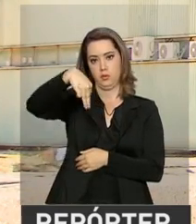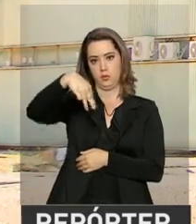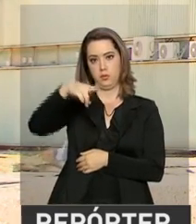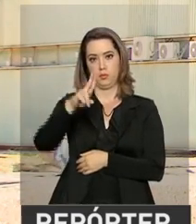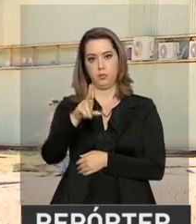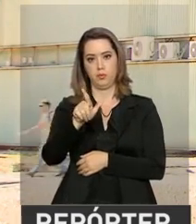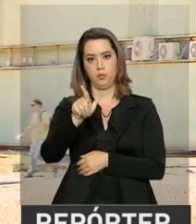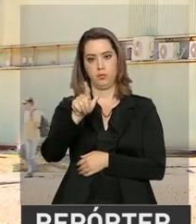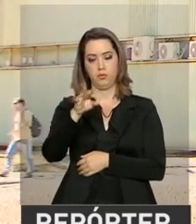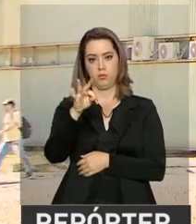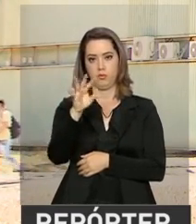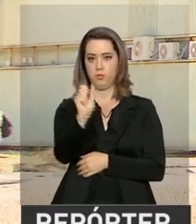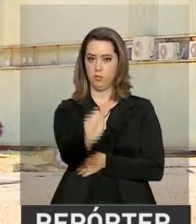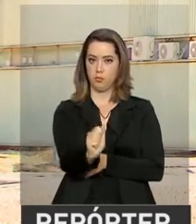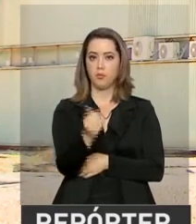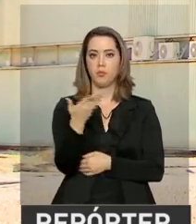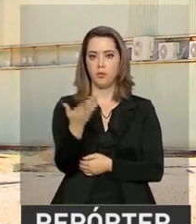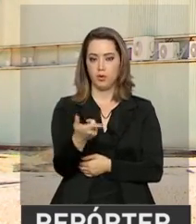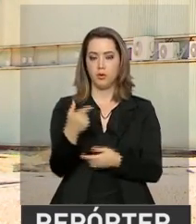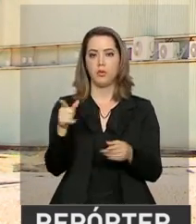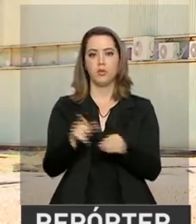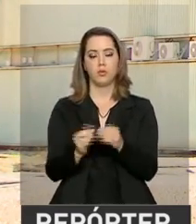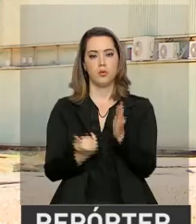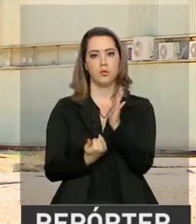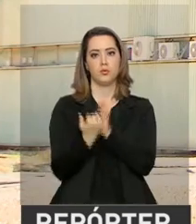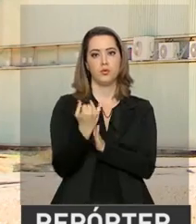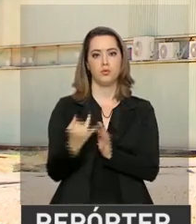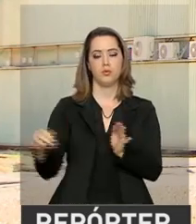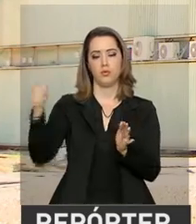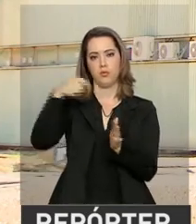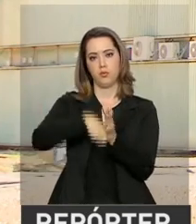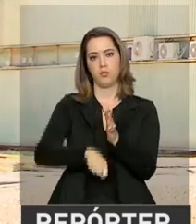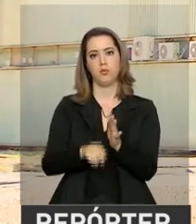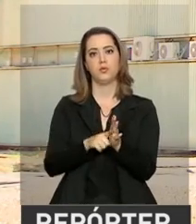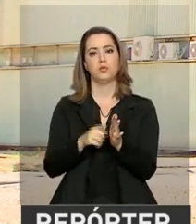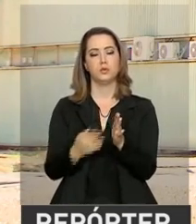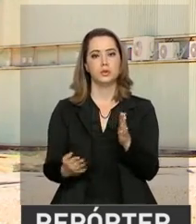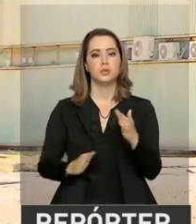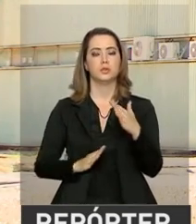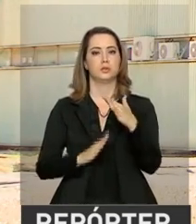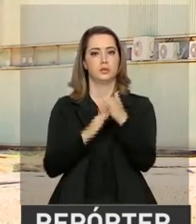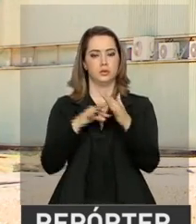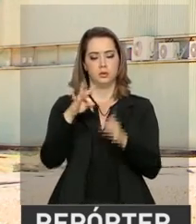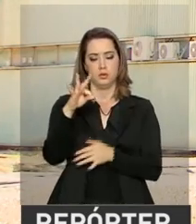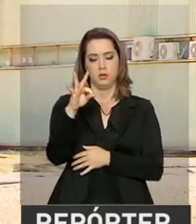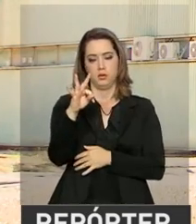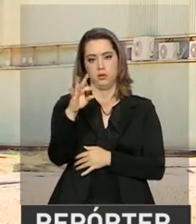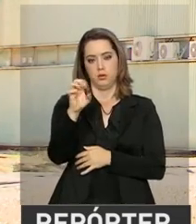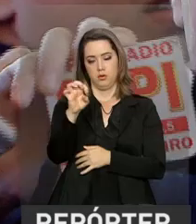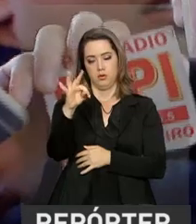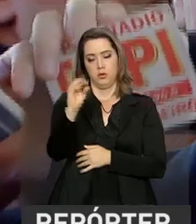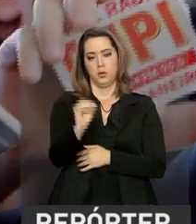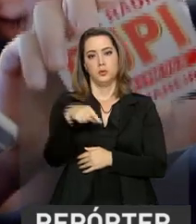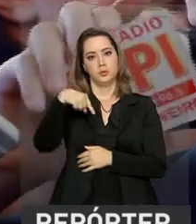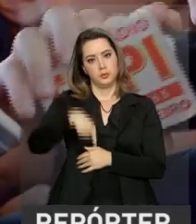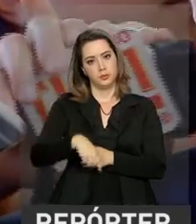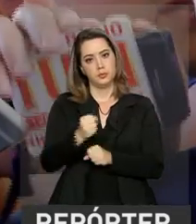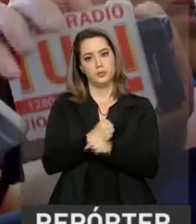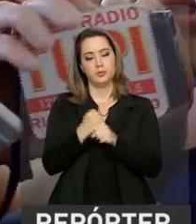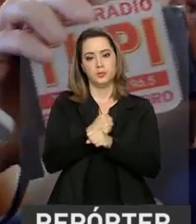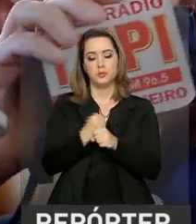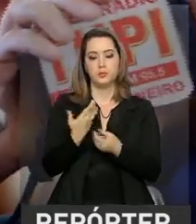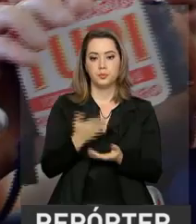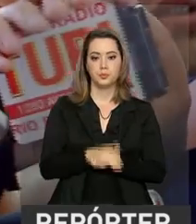conseguiria arrecadar mais impostos, gerar mais receitas e ajudar a atingir a meta fiscal deste ano. A